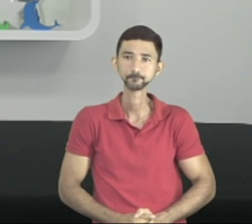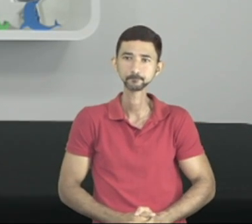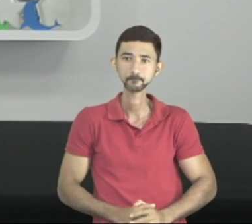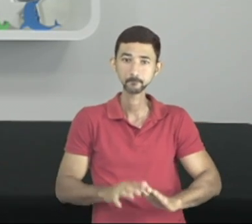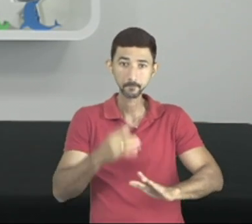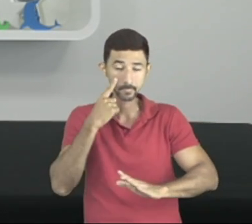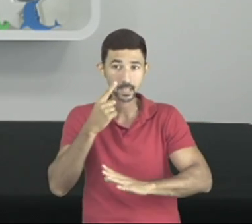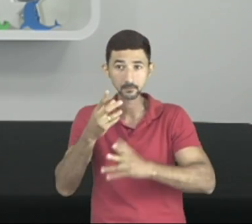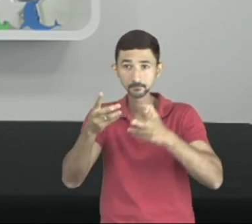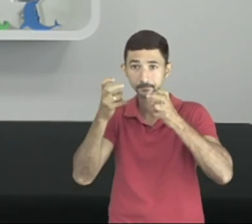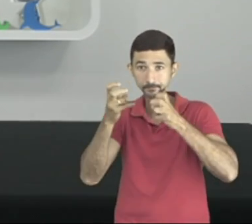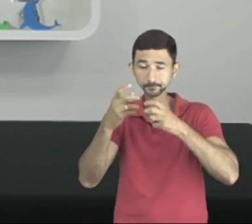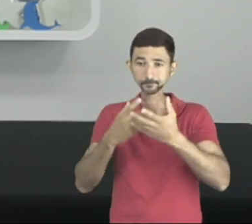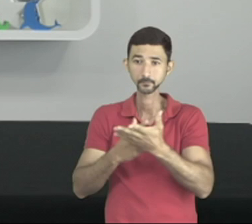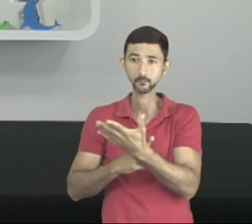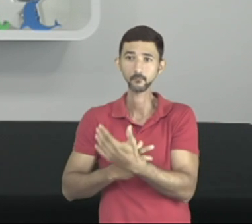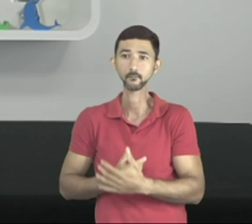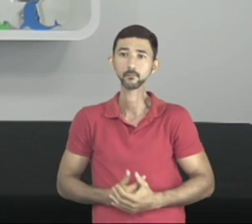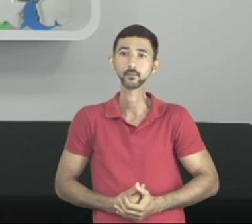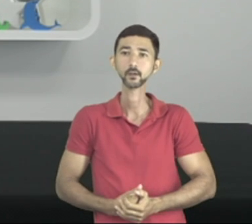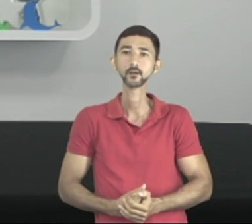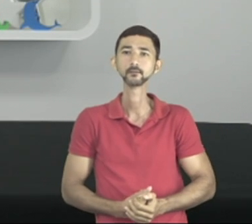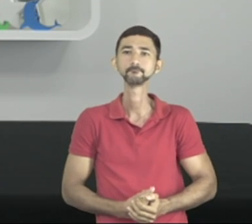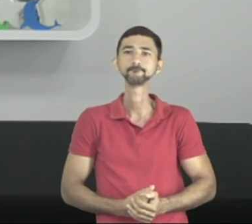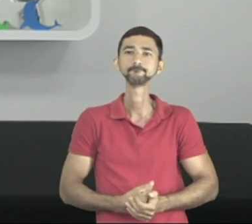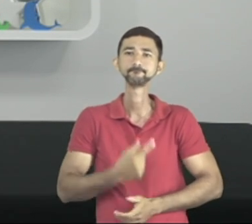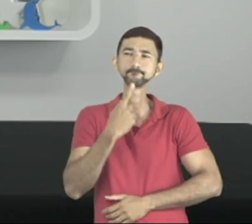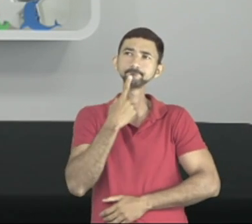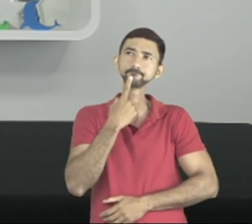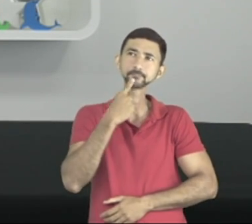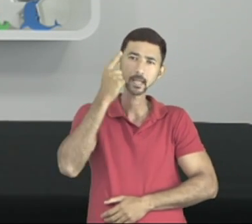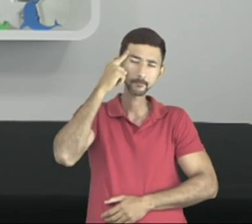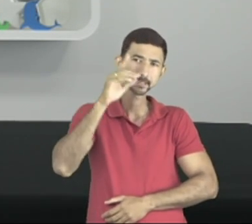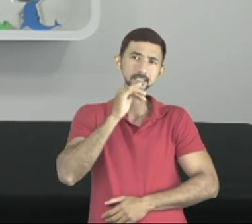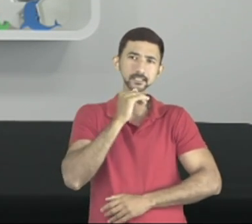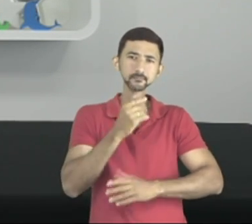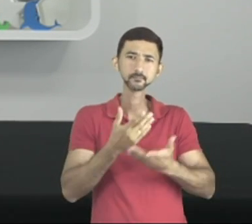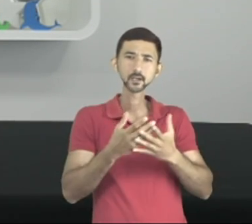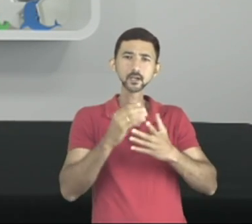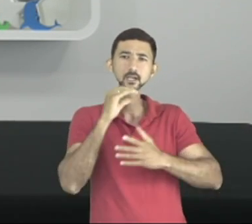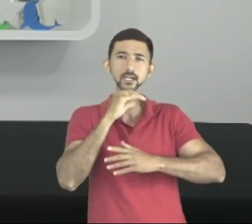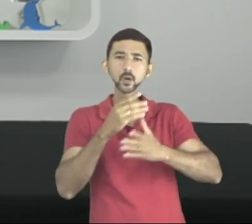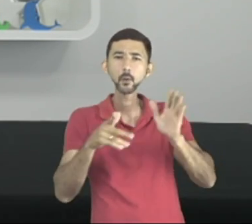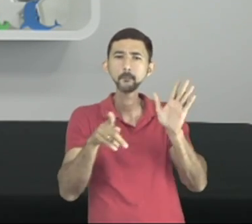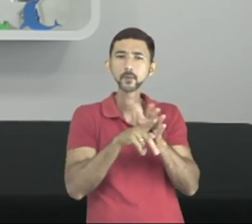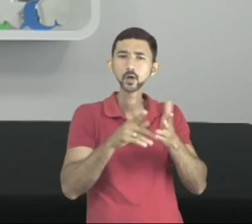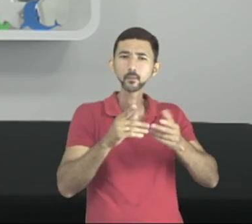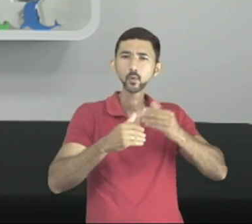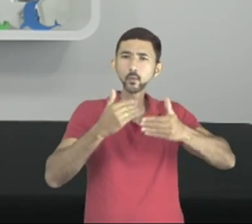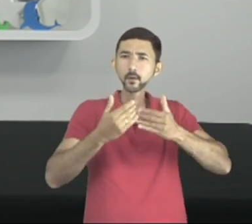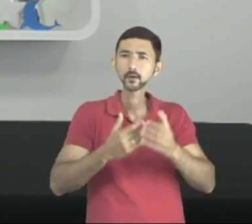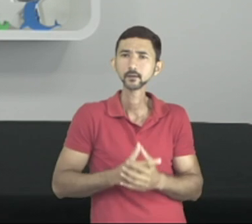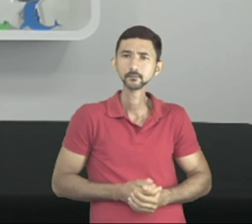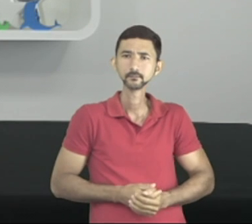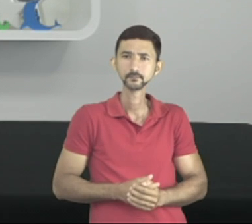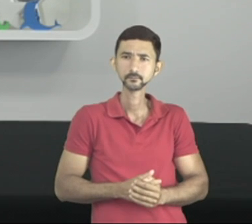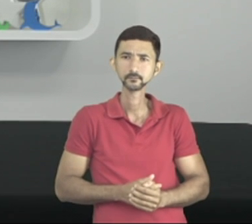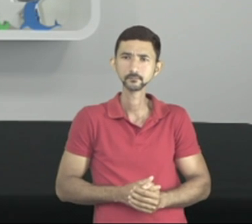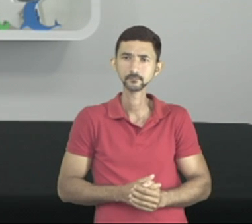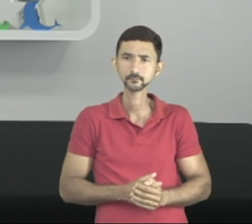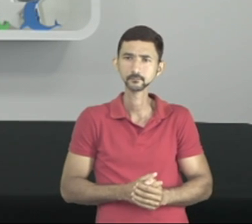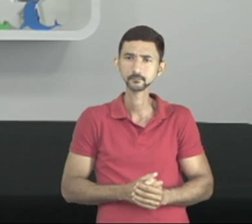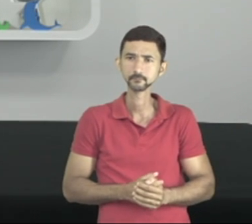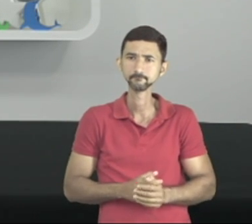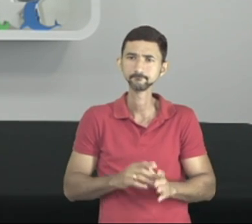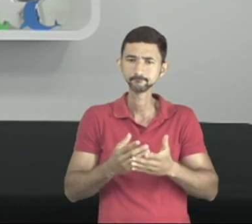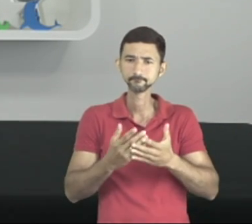Quando a gente olha isso aqui, e aí a gente pensa para você calor específico, todas as substâncias têm um seu.